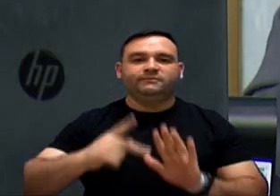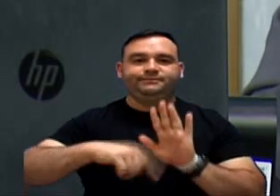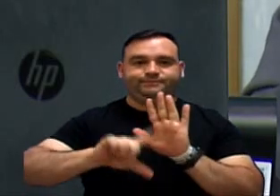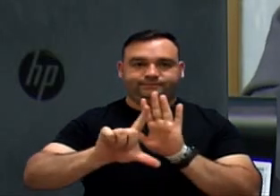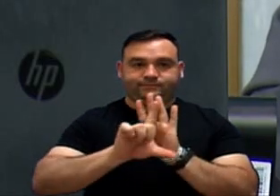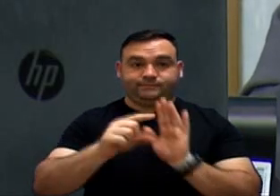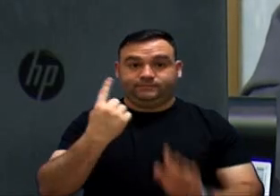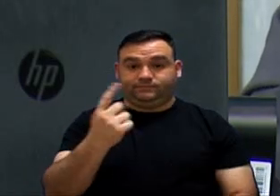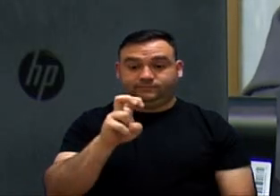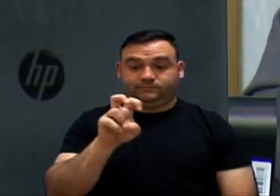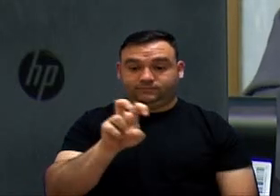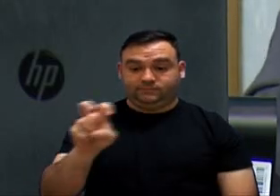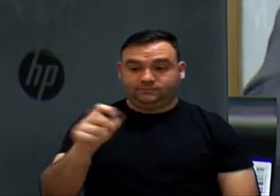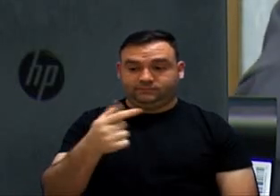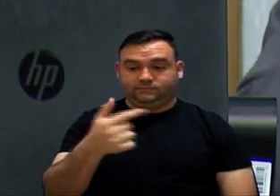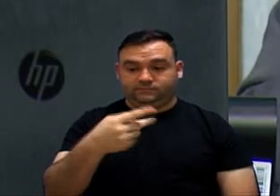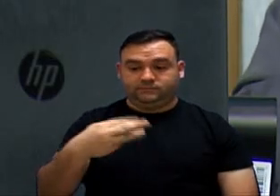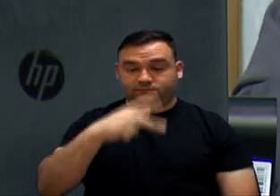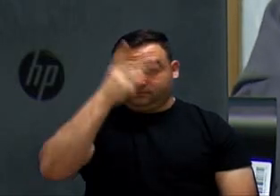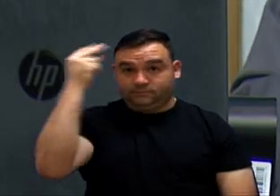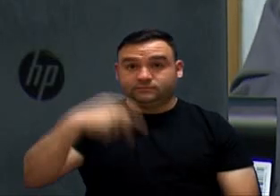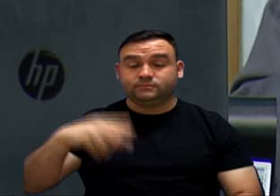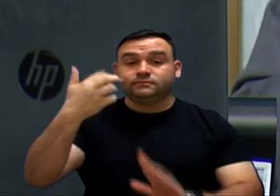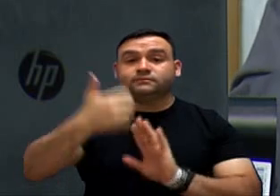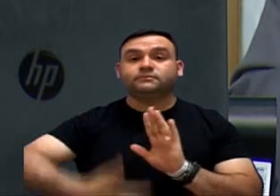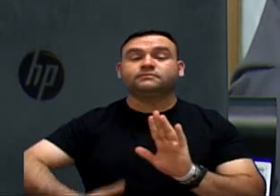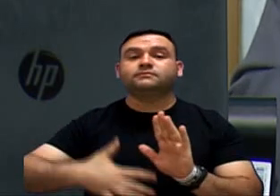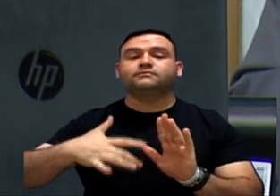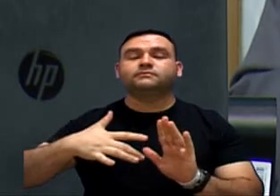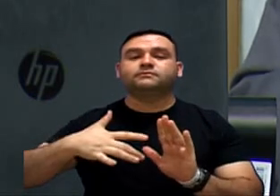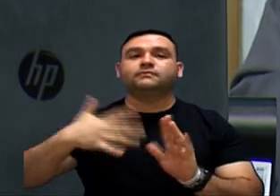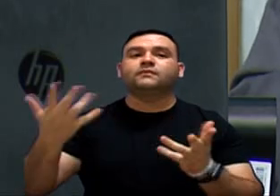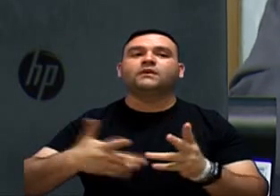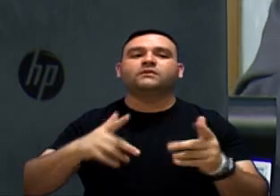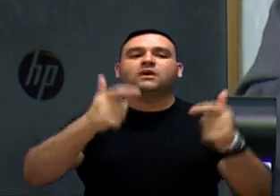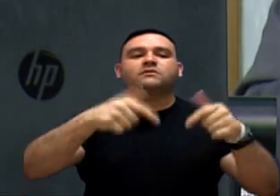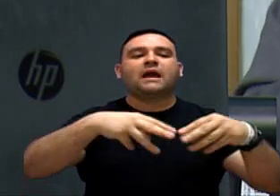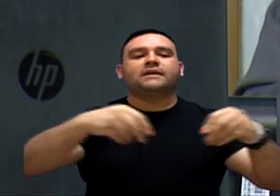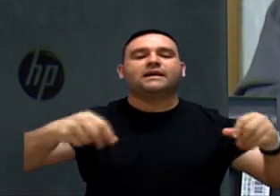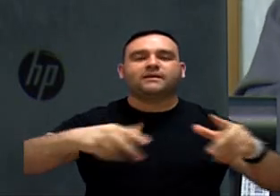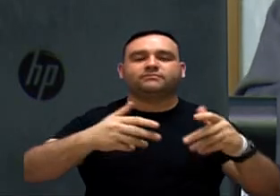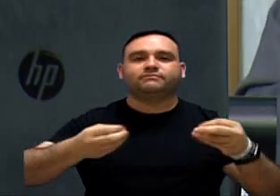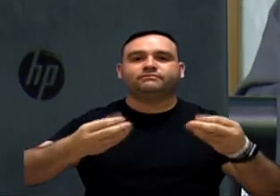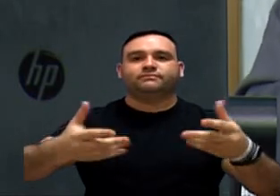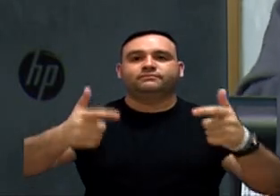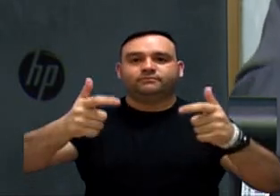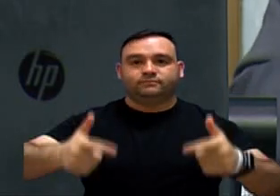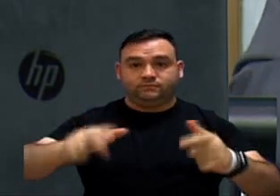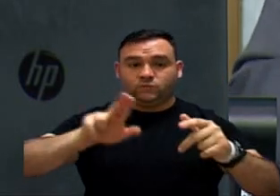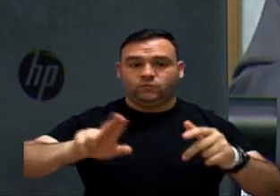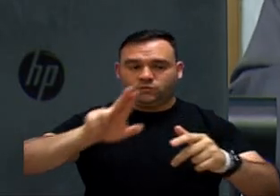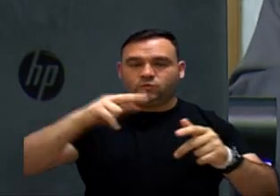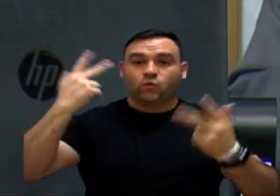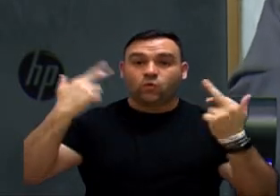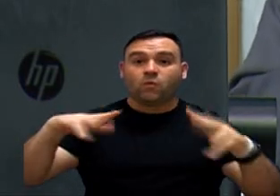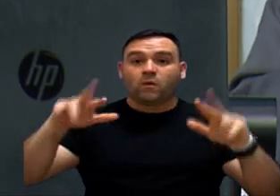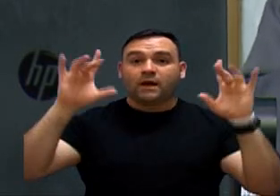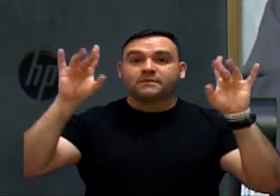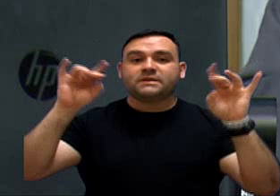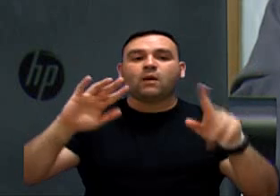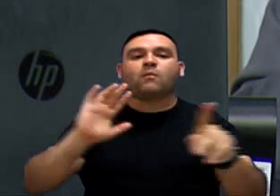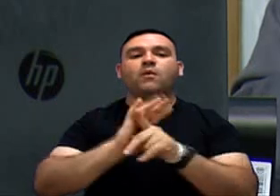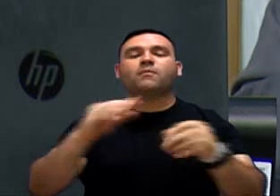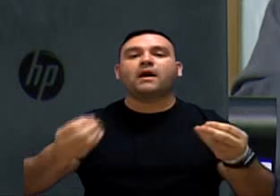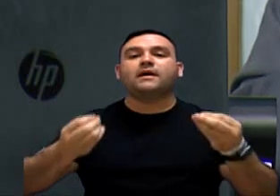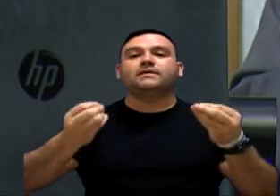Projeto de Lei 155/2023 do Executivo, que expõe sobre a desafetação de bem público de uso comum especial, autoriza